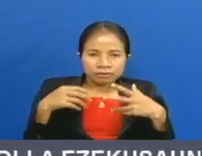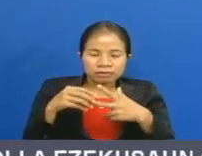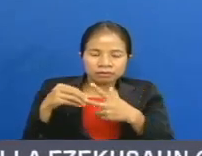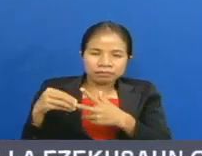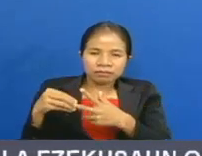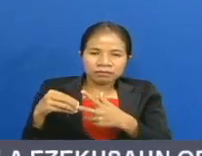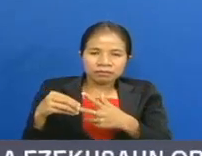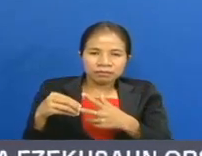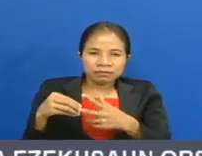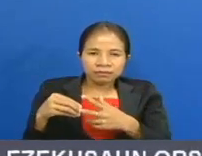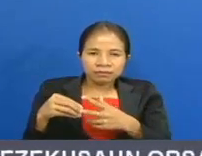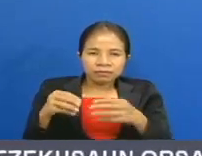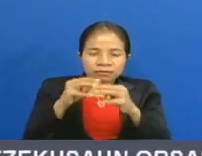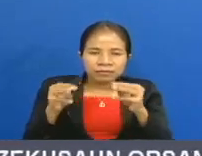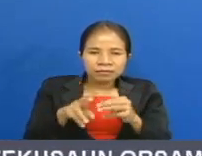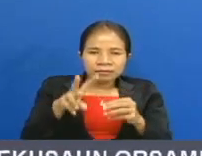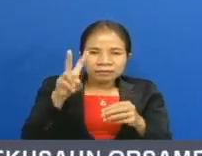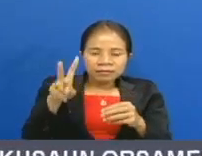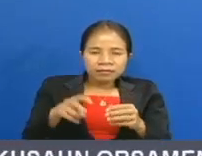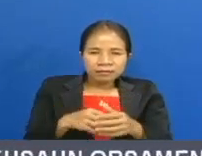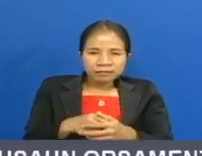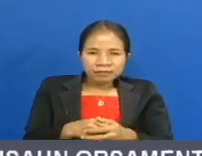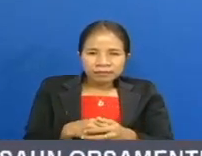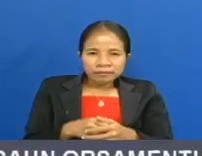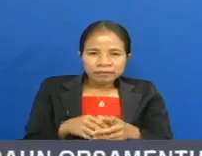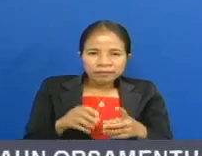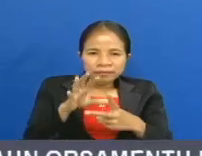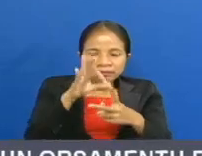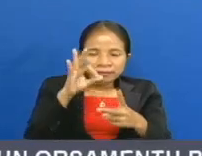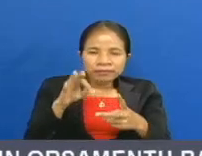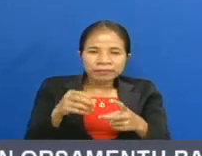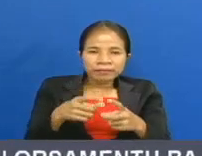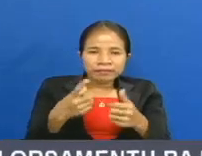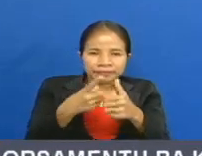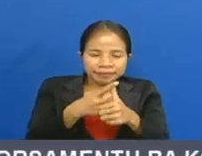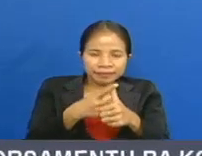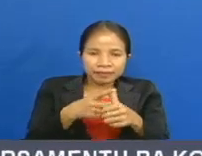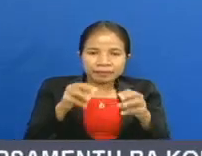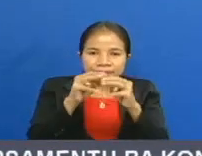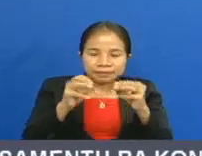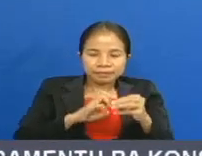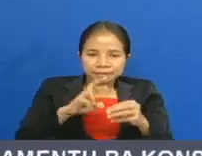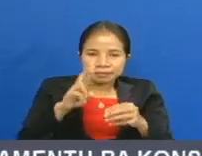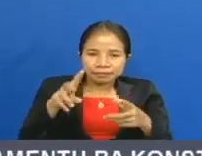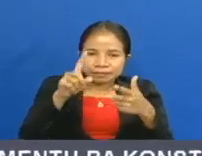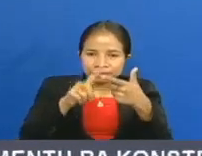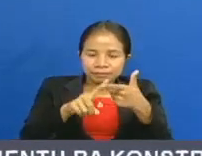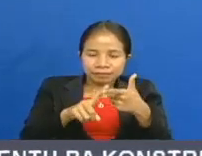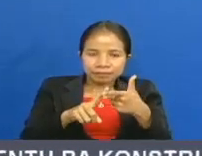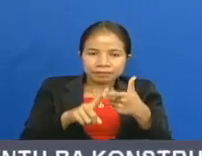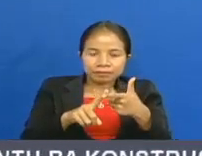área iha município rua nebe identifica ida mak iha município Hermera ida seluk mak